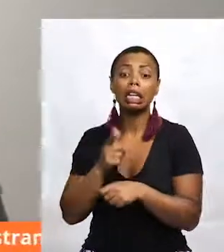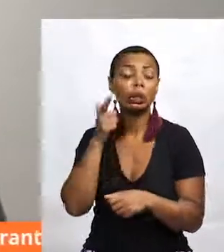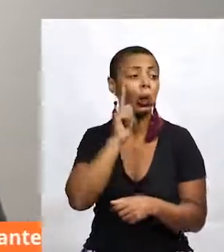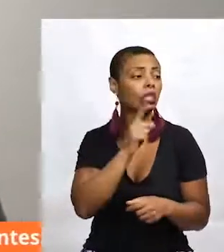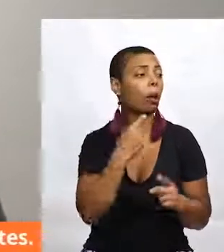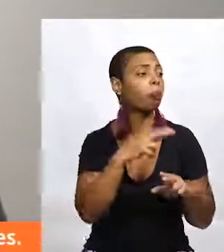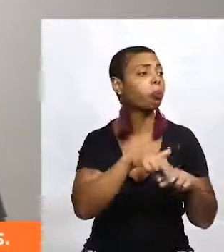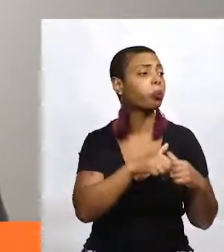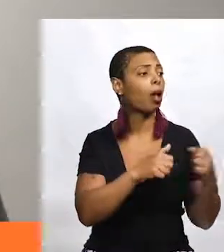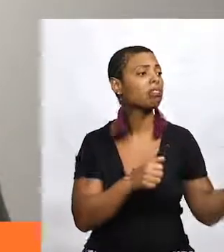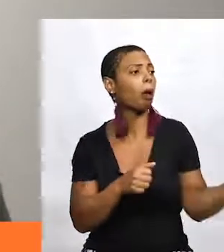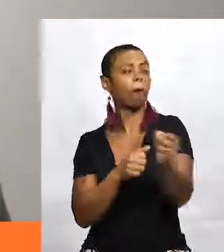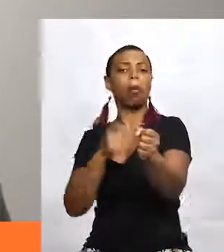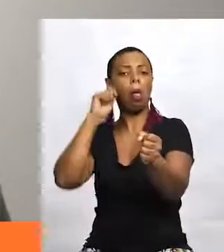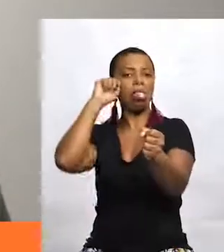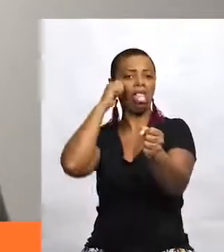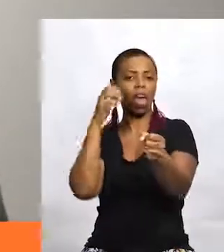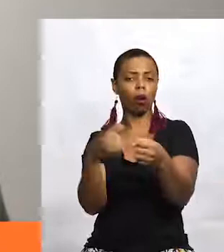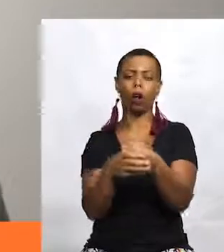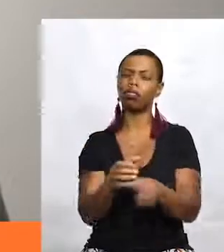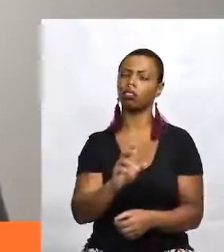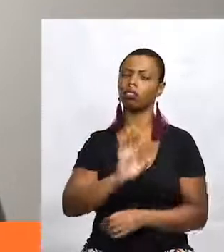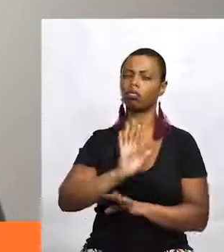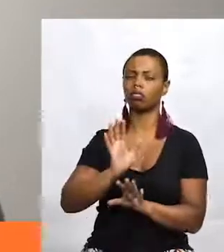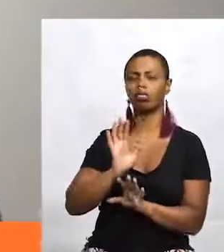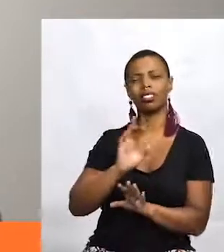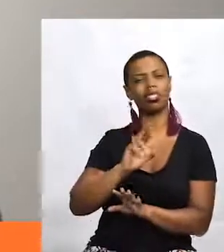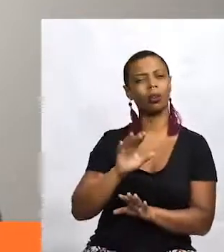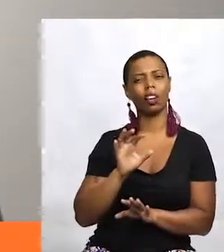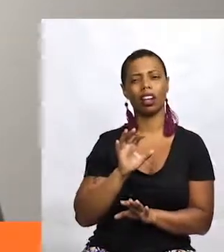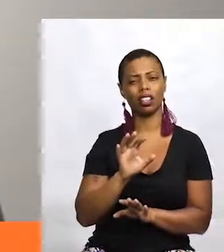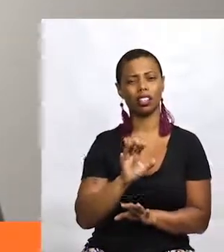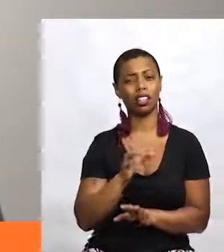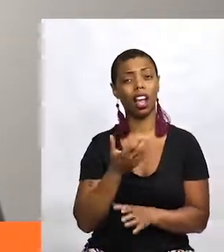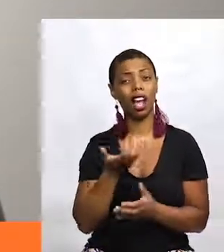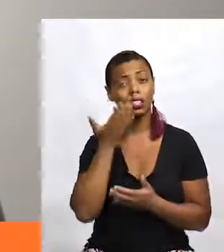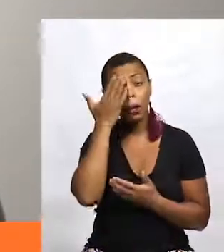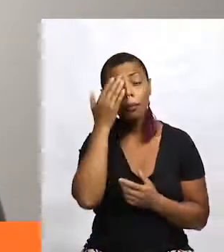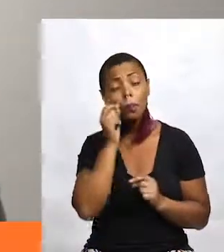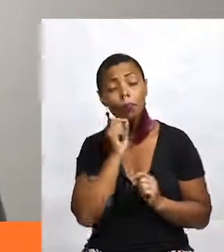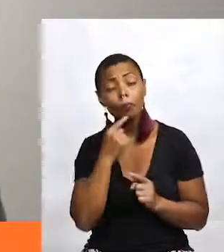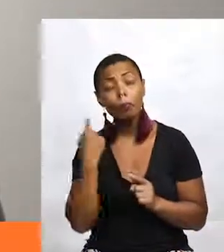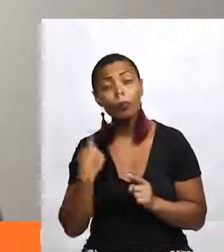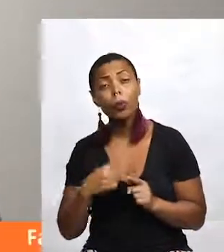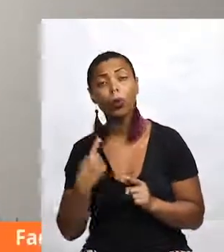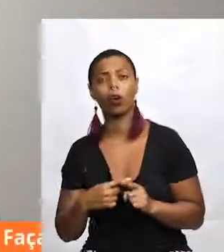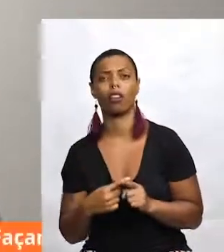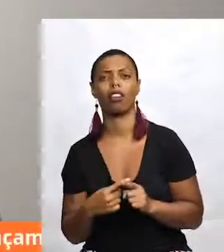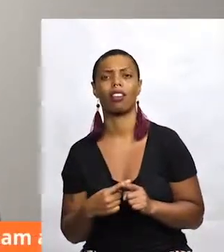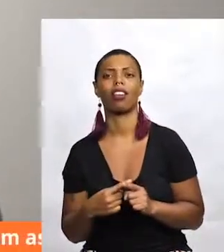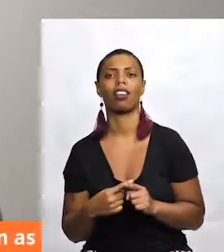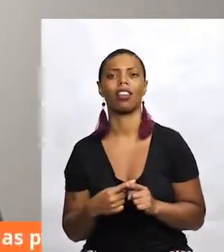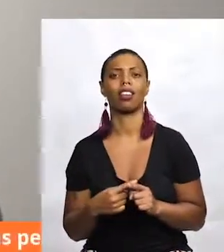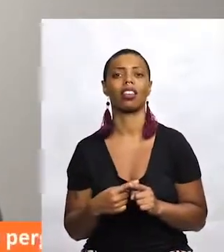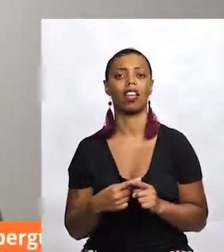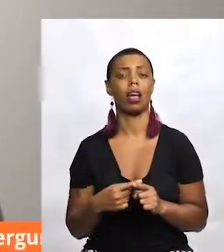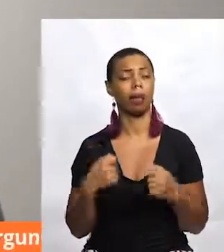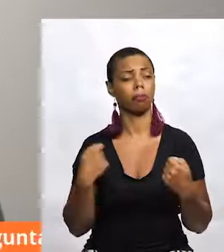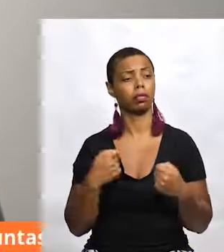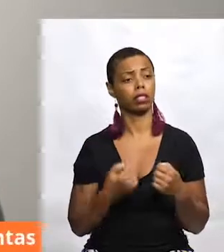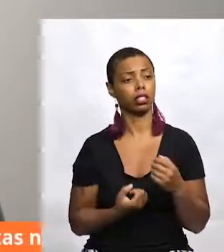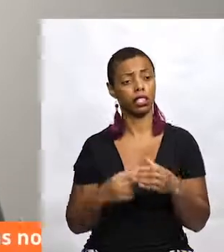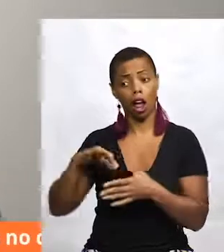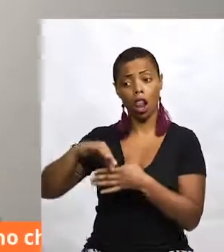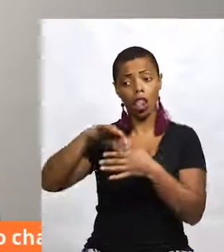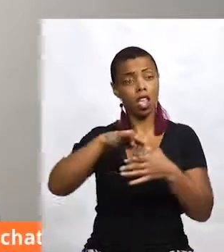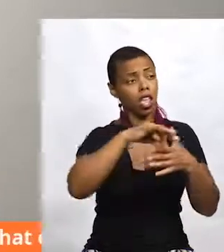a questão, né? A questão da ação afirmativa é justamente... O porquê dela? A gente precisa formar líderes que representam a nossa sociedade,